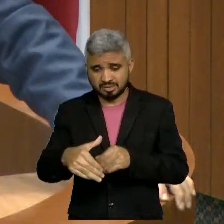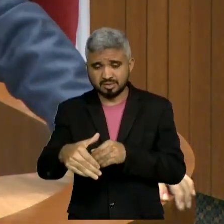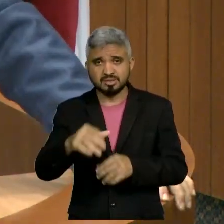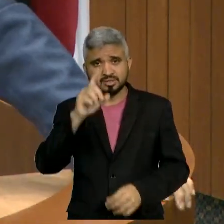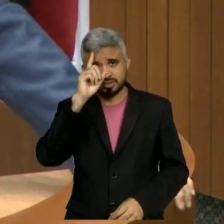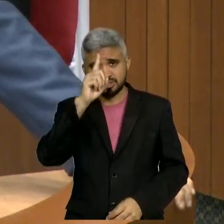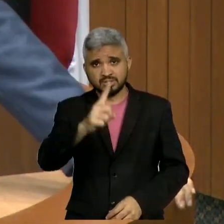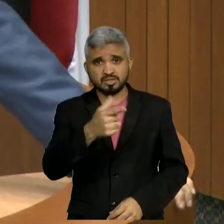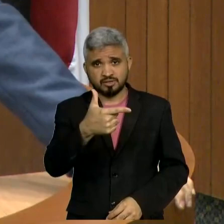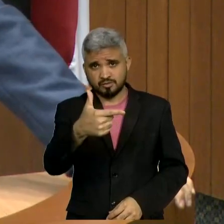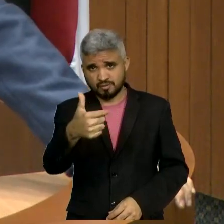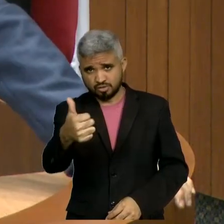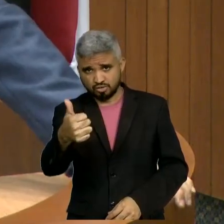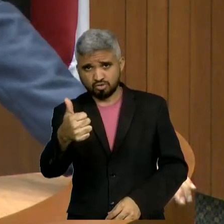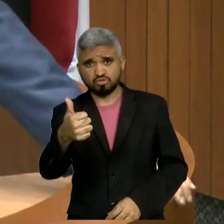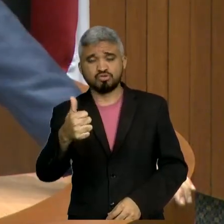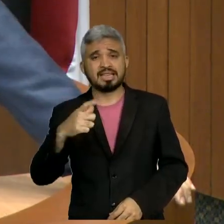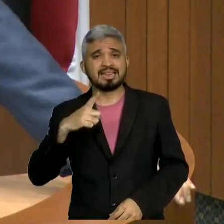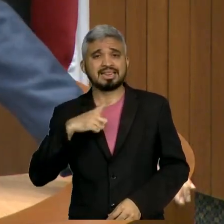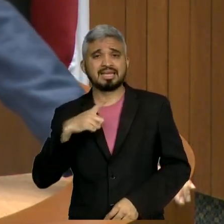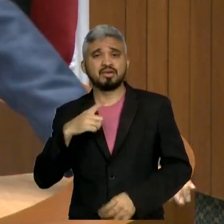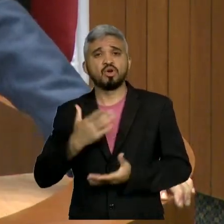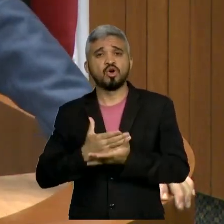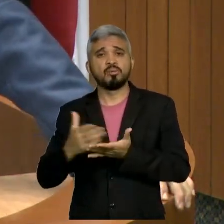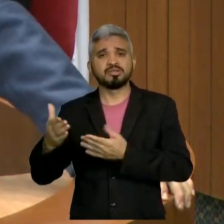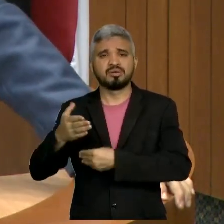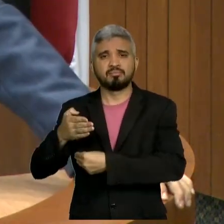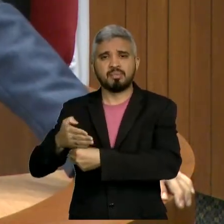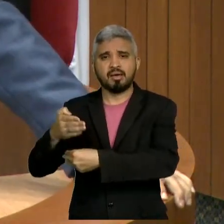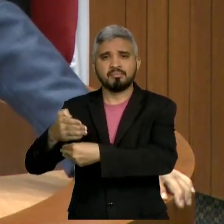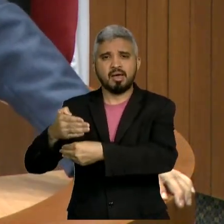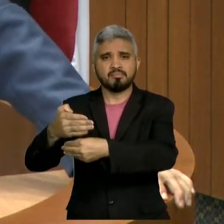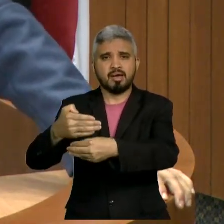a construção da barragem de Maria Rita.